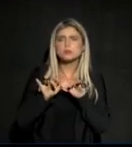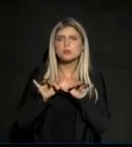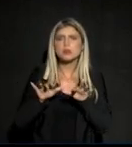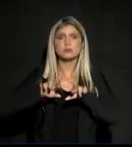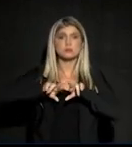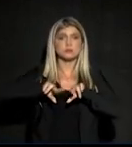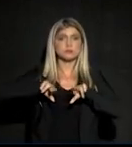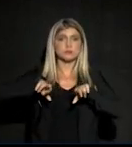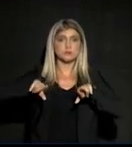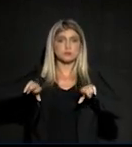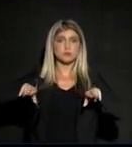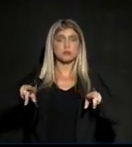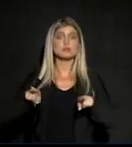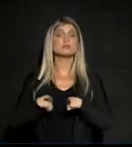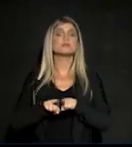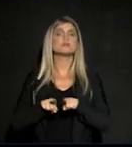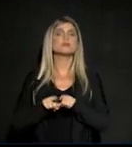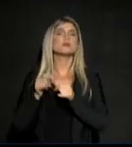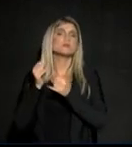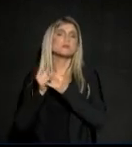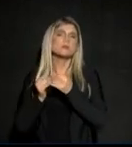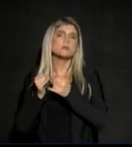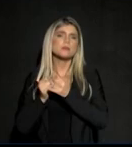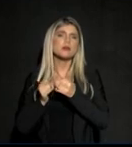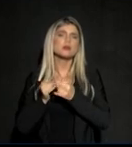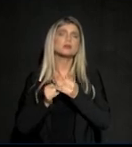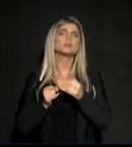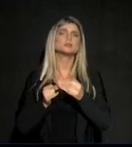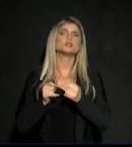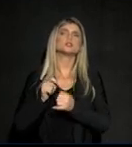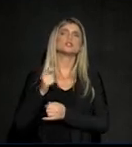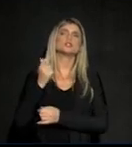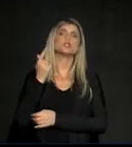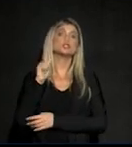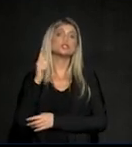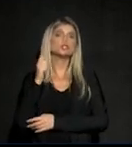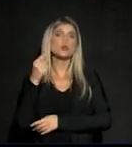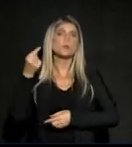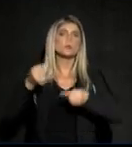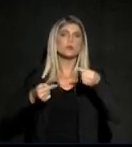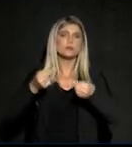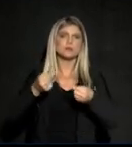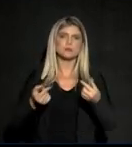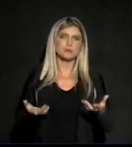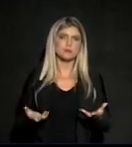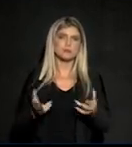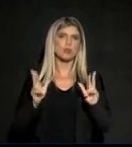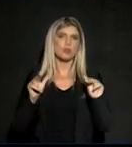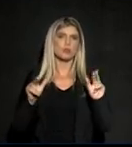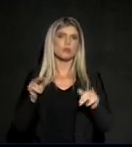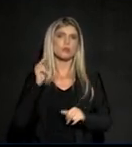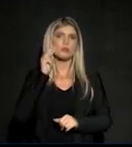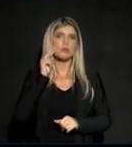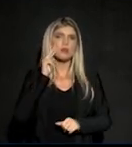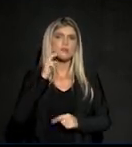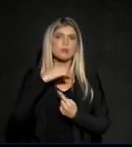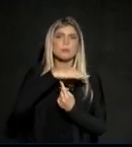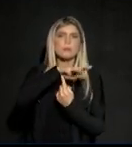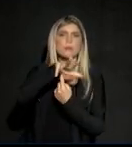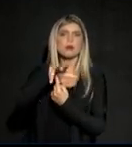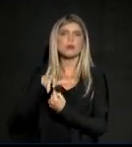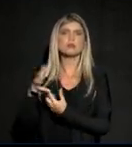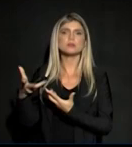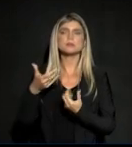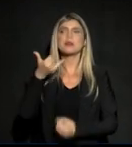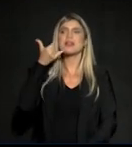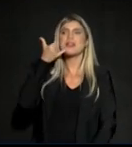geopolítica que vai fazer com que o fluxo direcione mais para o Brasil. Eu nunca vi banqueiro central receber ligação de empresa americana dizendo que quer vir